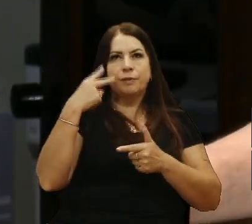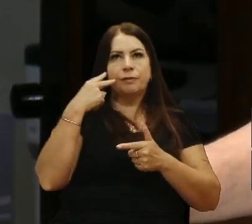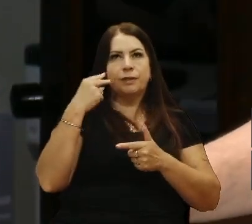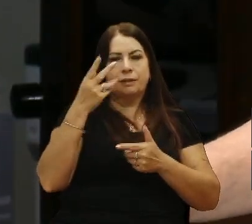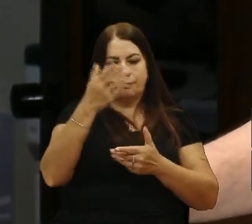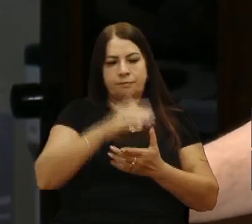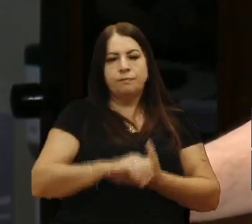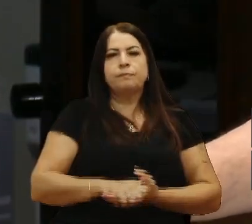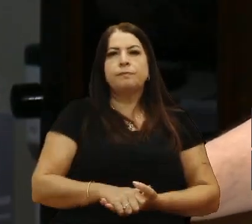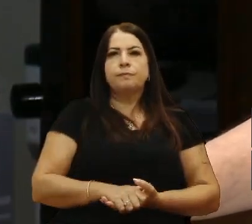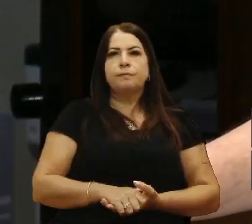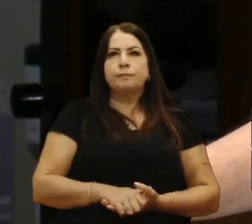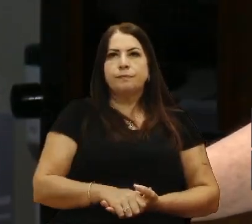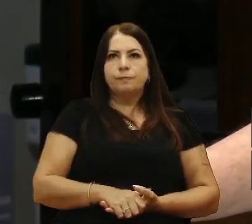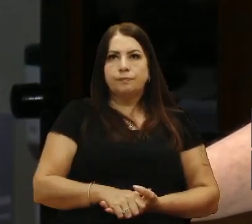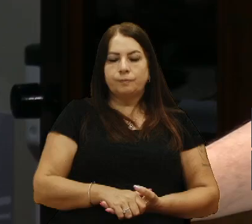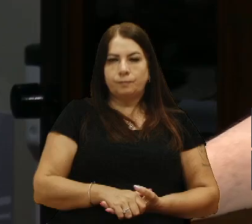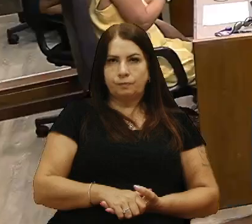Fantinel.